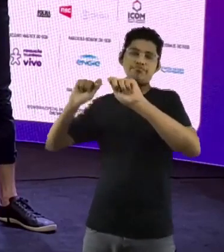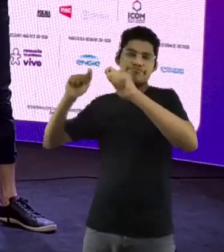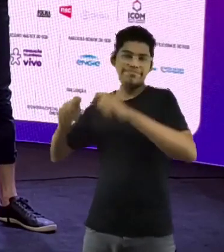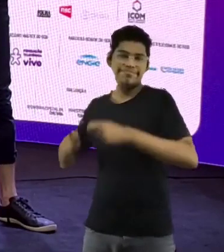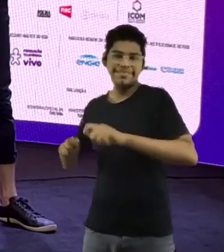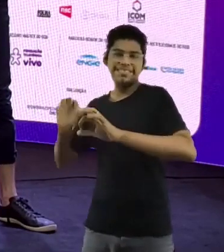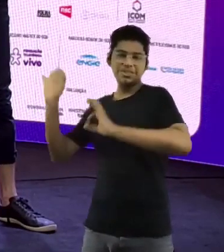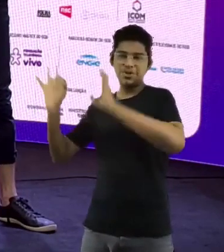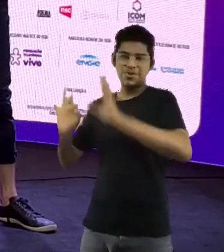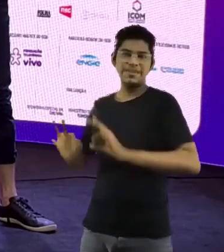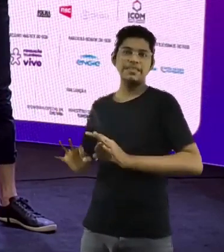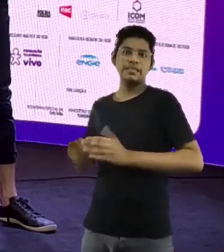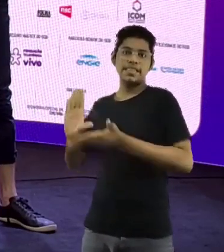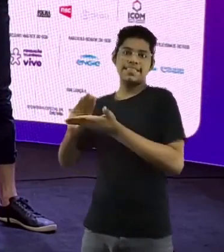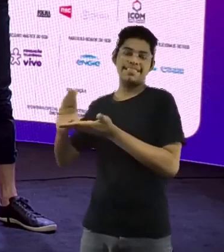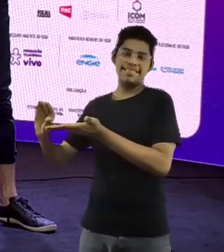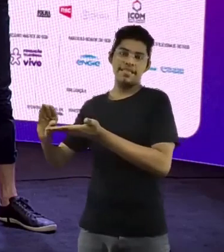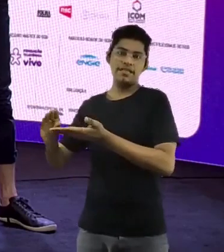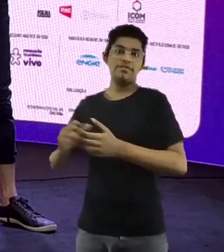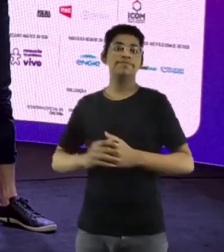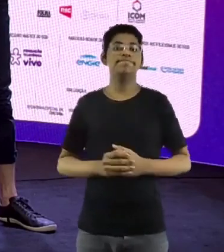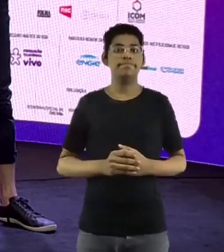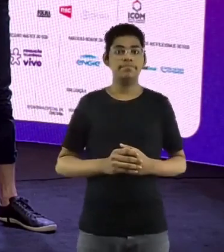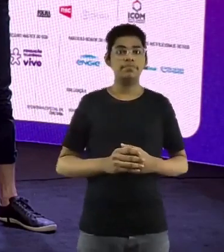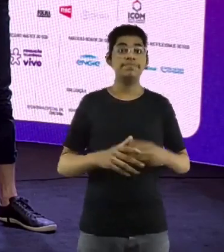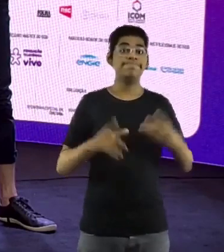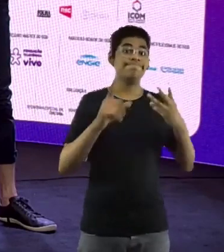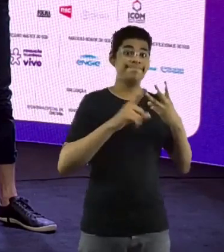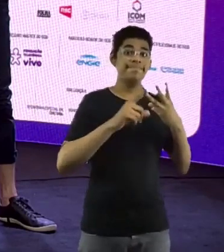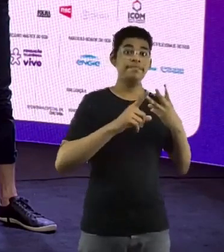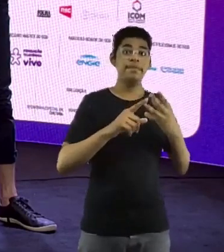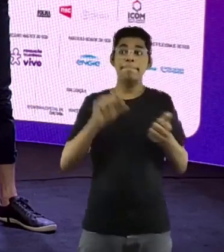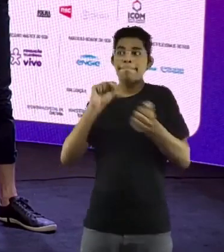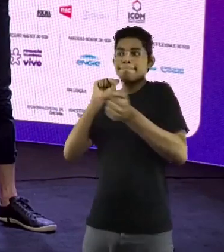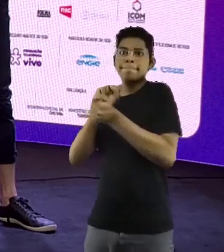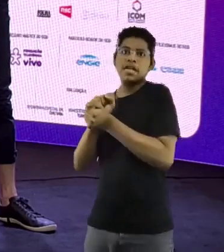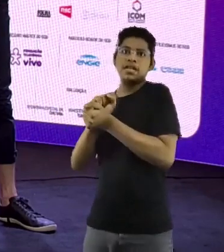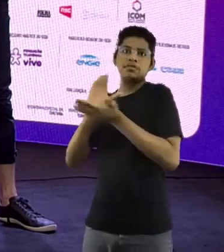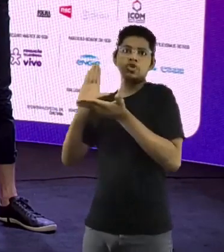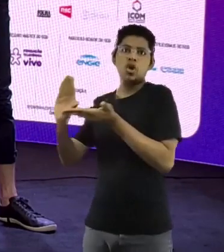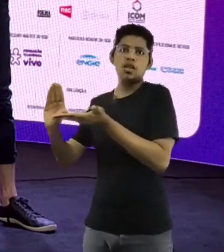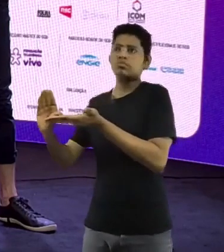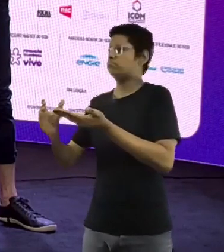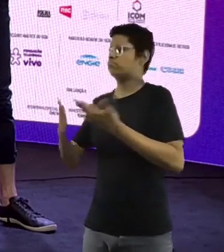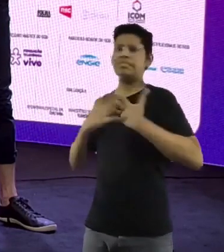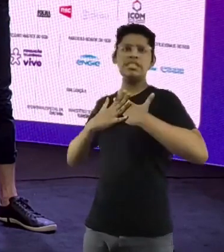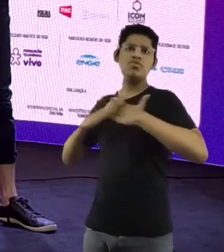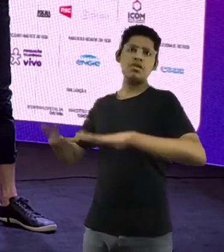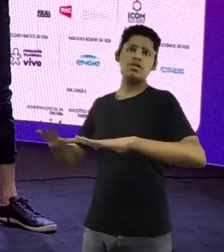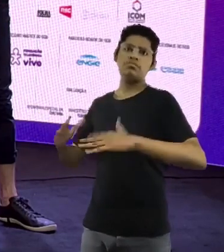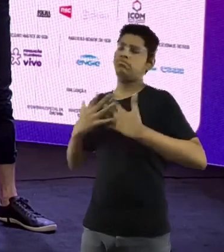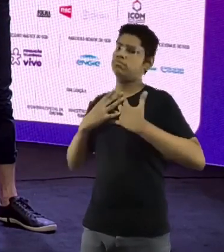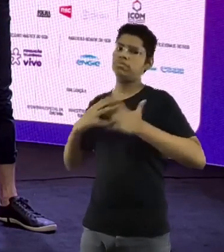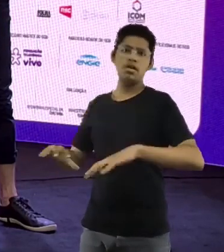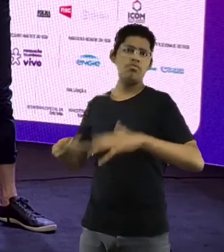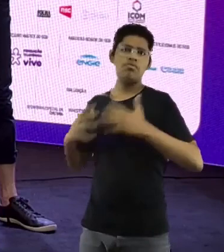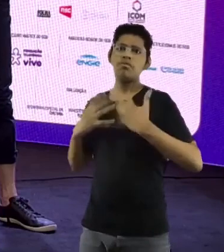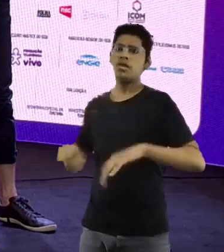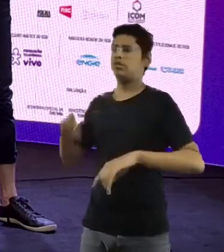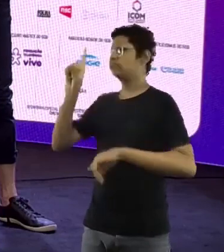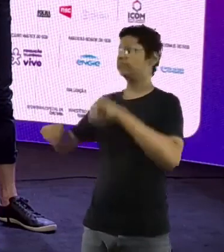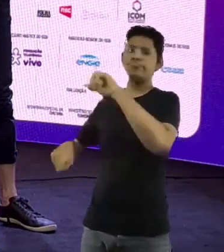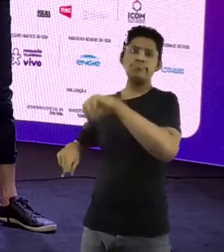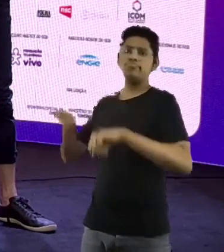também parar a coleta de dados, né? Então você vai poder dizer, eu não quero mais que essa instituição colete nenhuma informação sobre